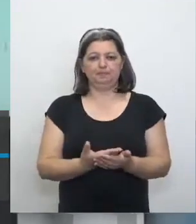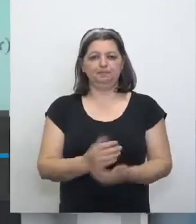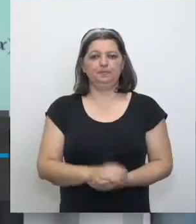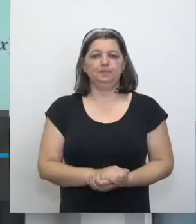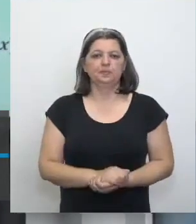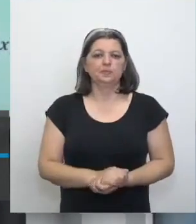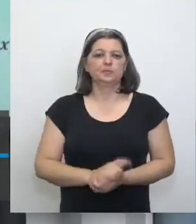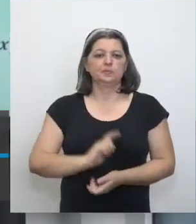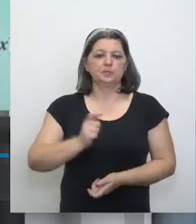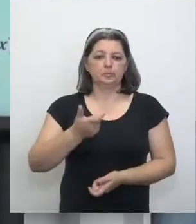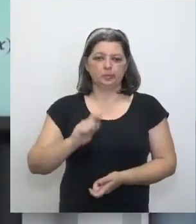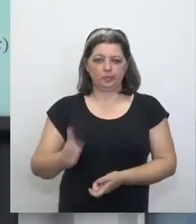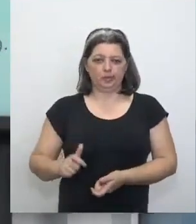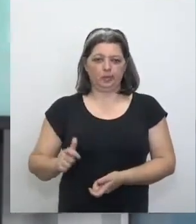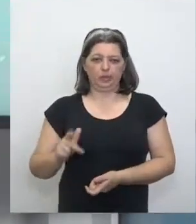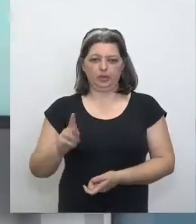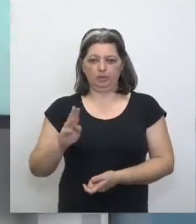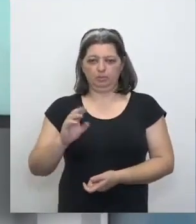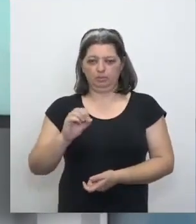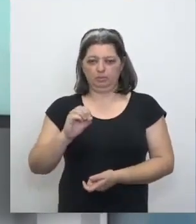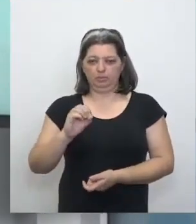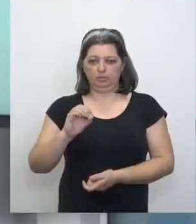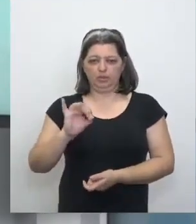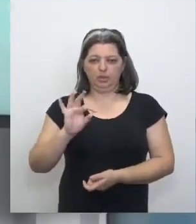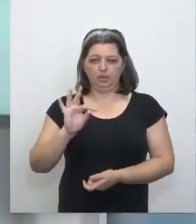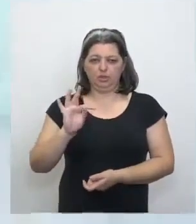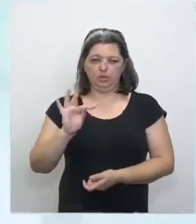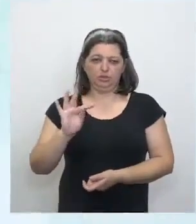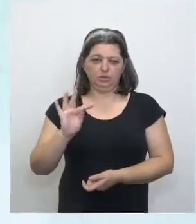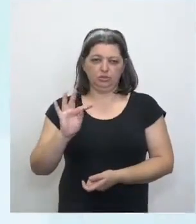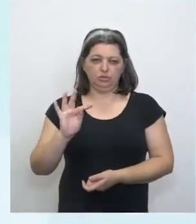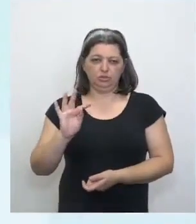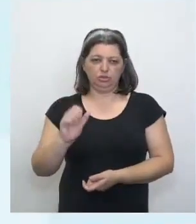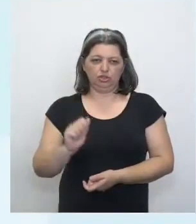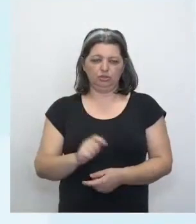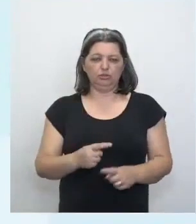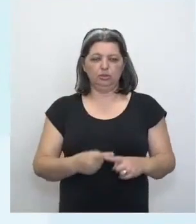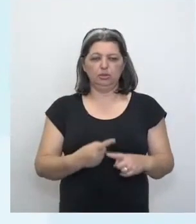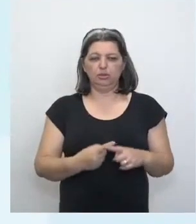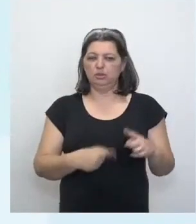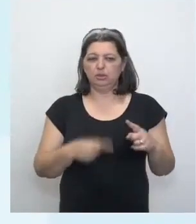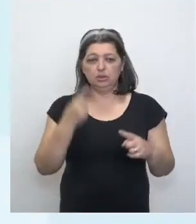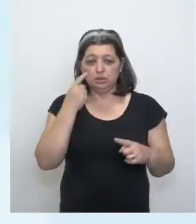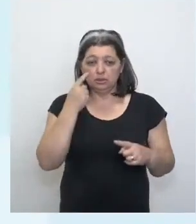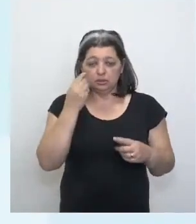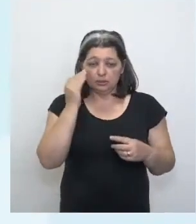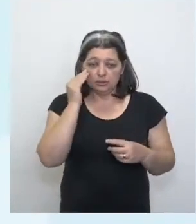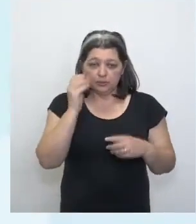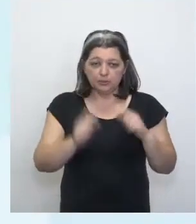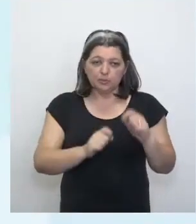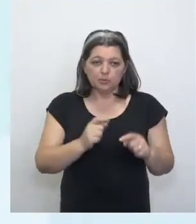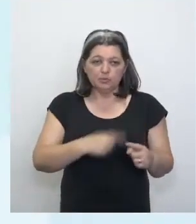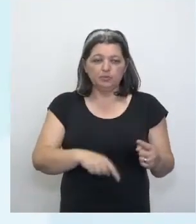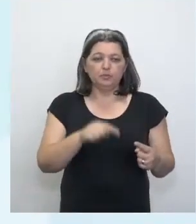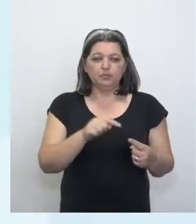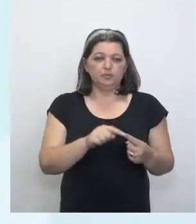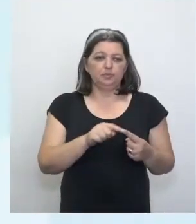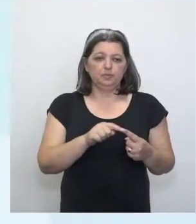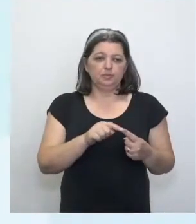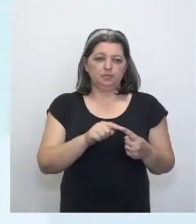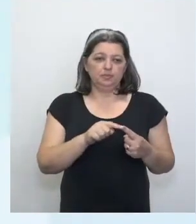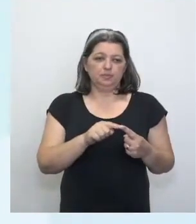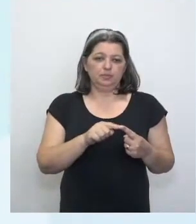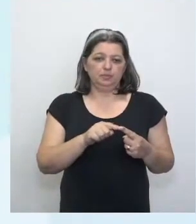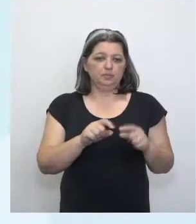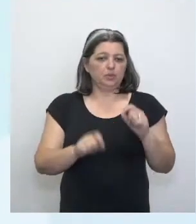de Briot-Ruffini. Então, para poder falar do algoritmo de Briot-Ruffini, pode colocar ele para eles na tela, a gente tem que entender que o objetivo do algoritmo